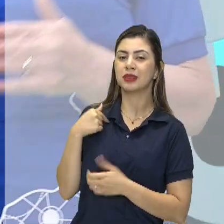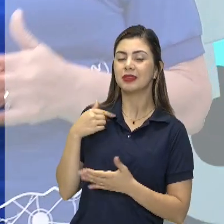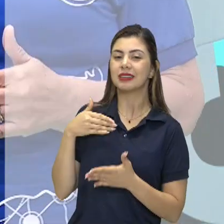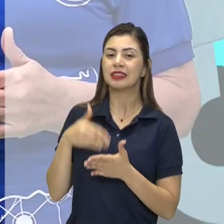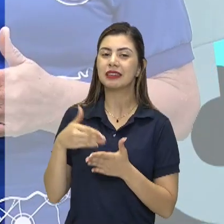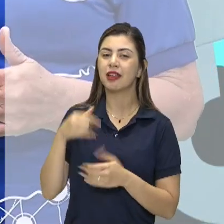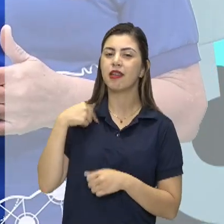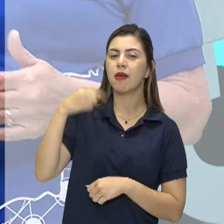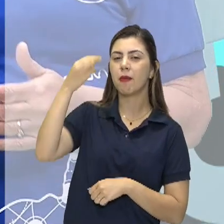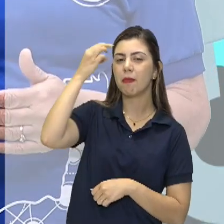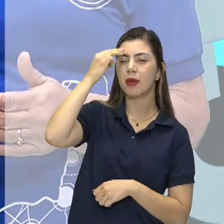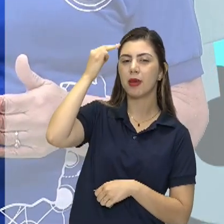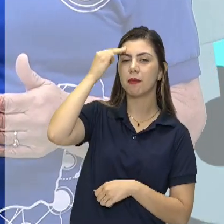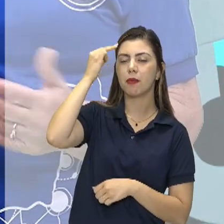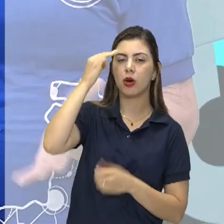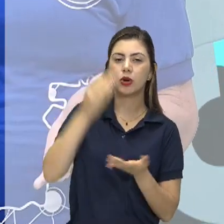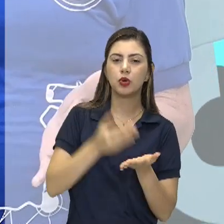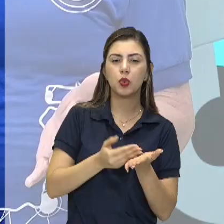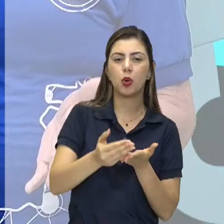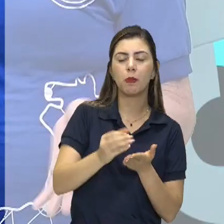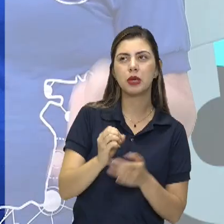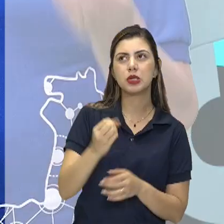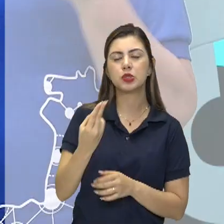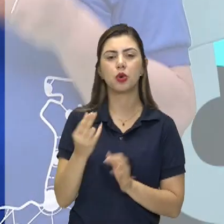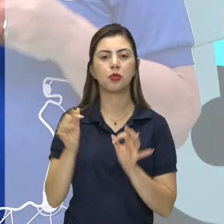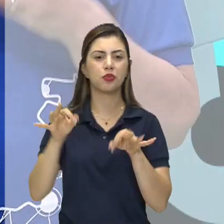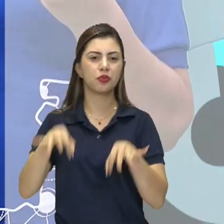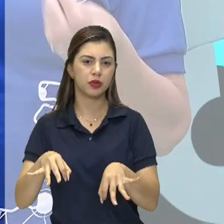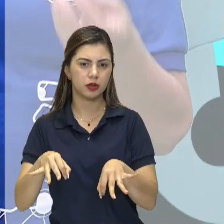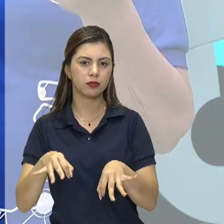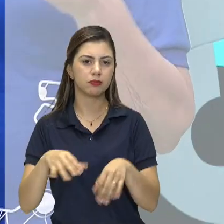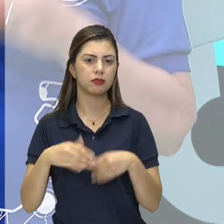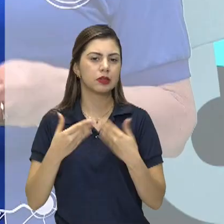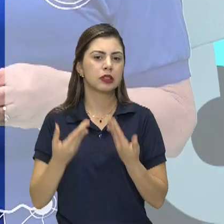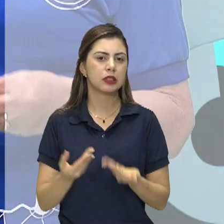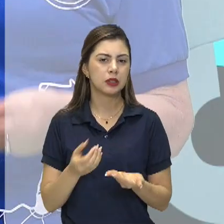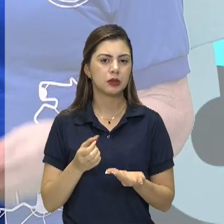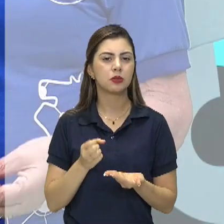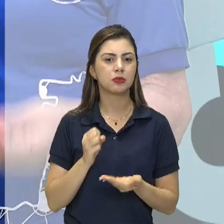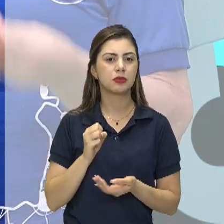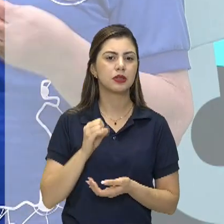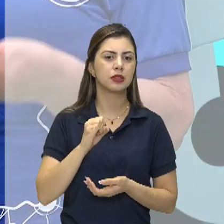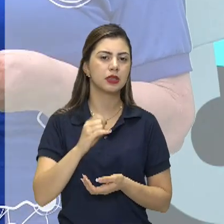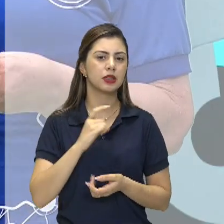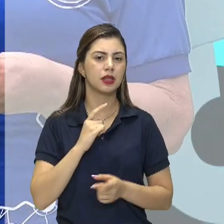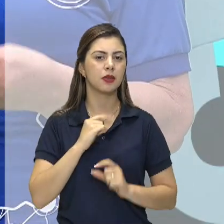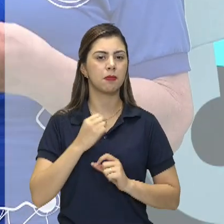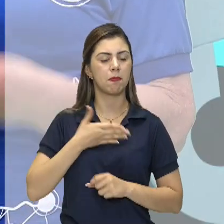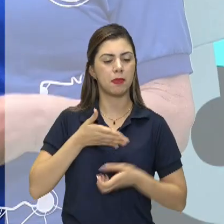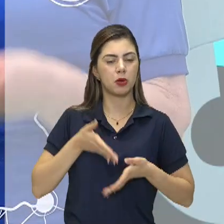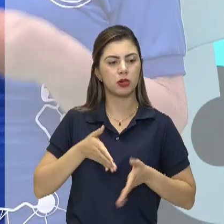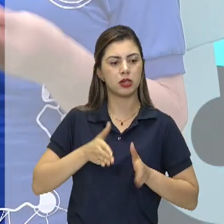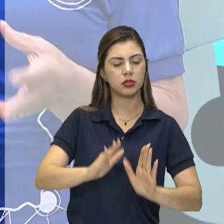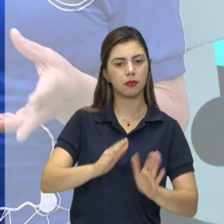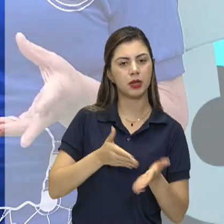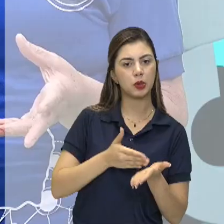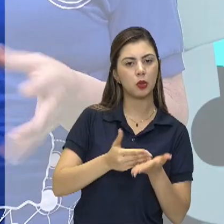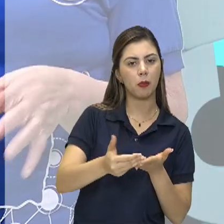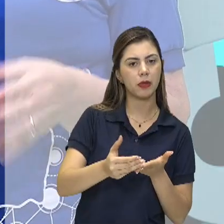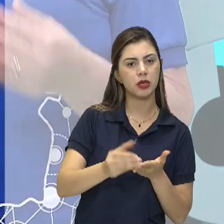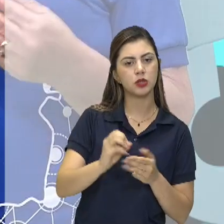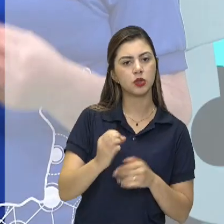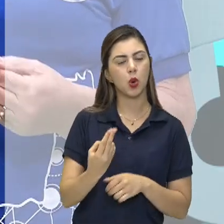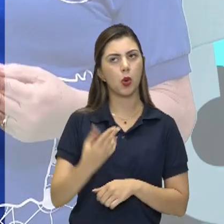pelo princípio ou pelo fim. Isto é, se poria em primeiro lugar o meu nascimento ou a minha